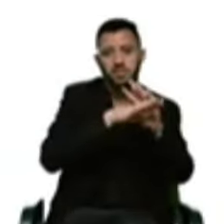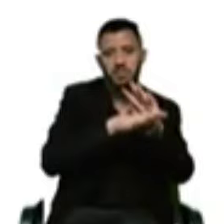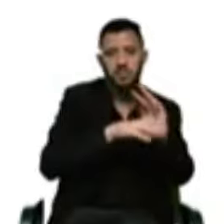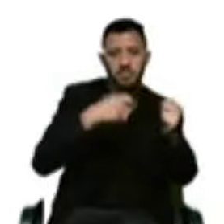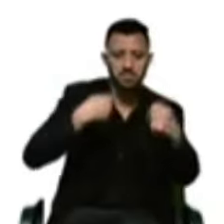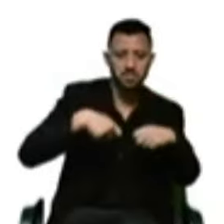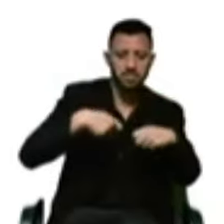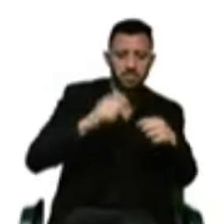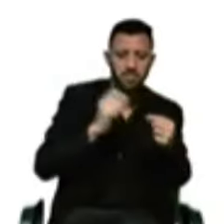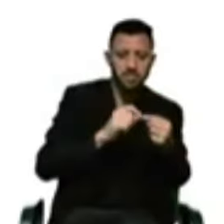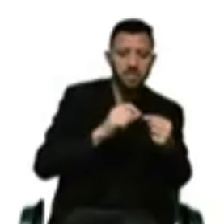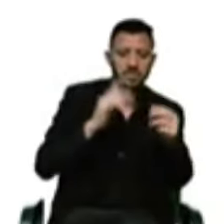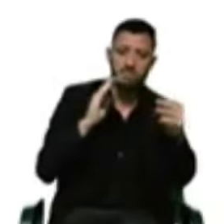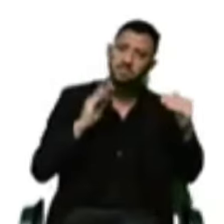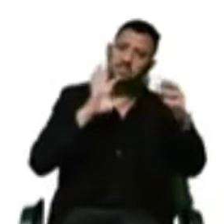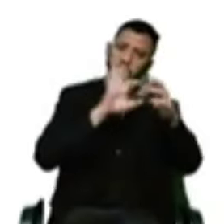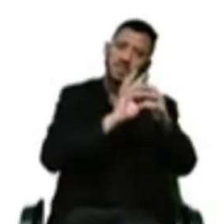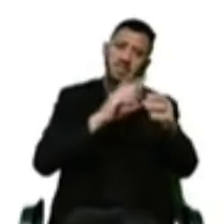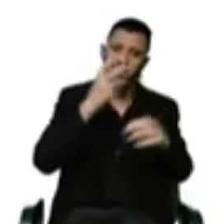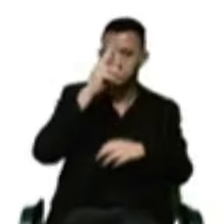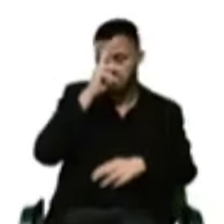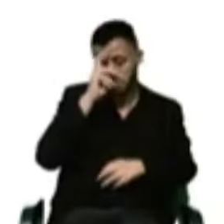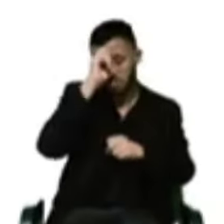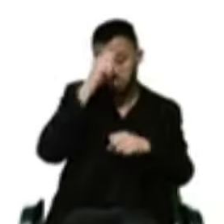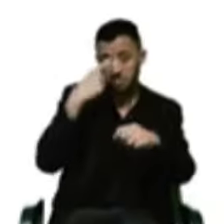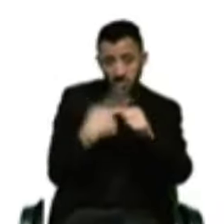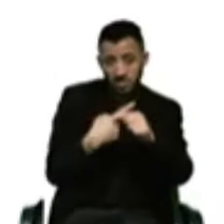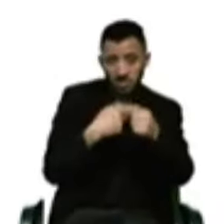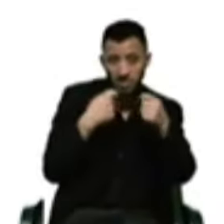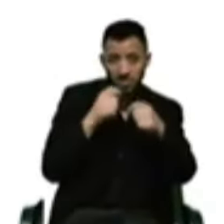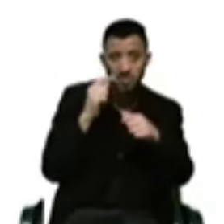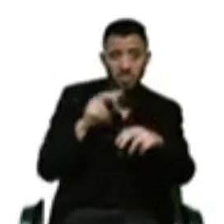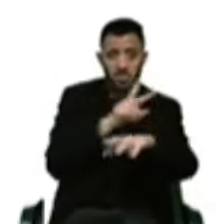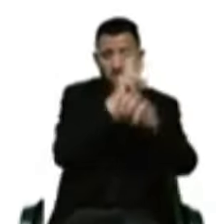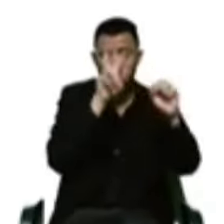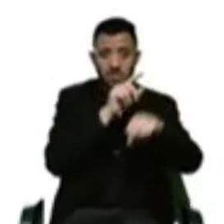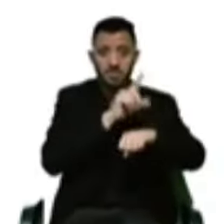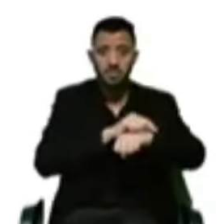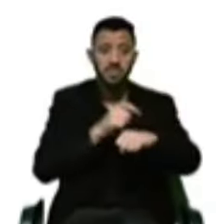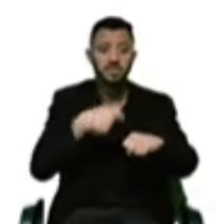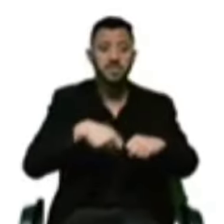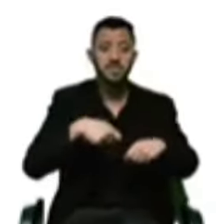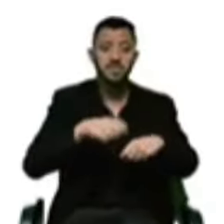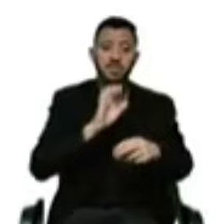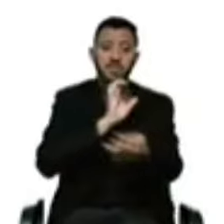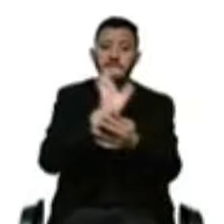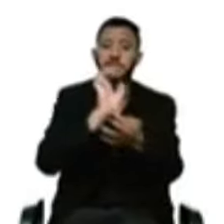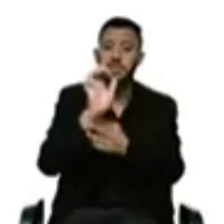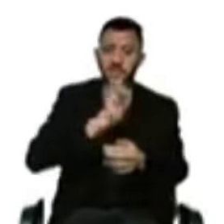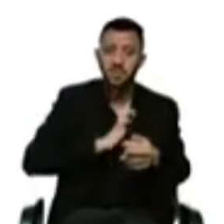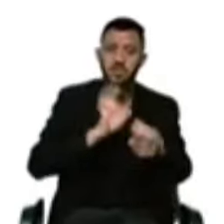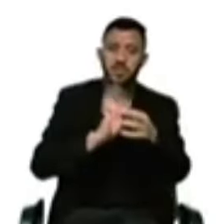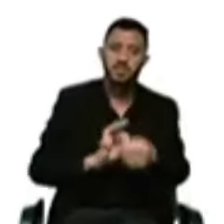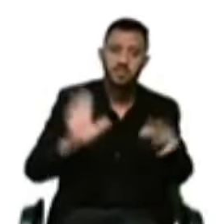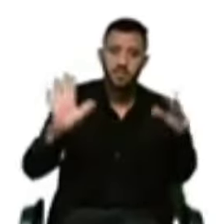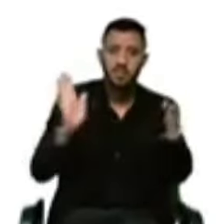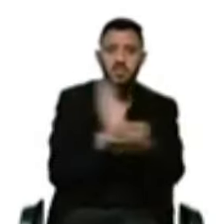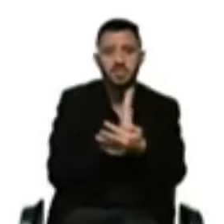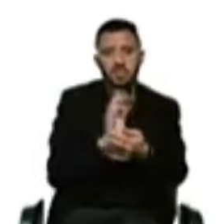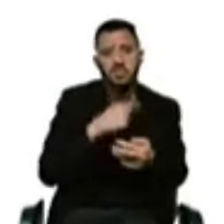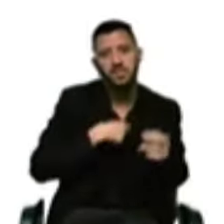eh Se conectar muito fortemente porque ela define Em que momento esse pagamento vai ser liberado né essa situação vai ser